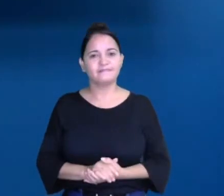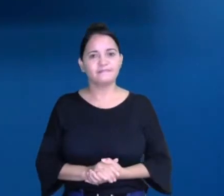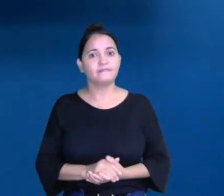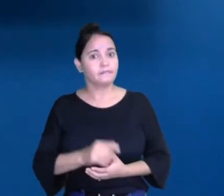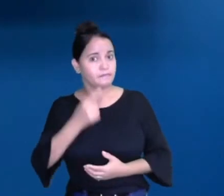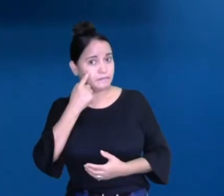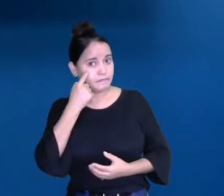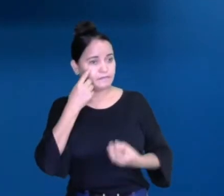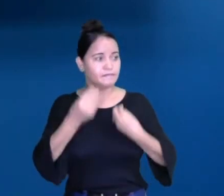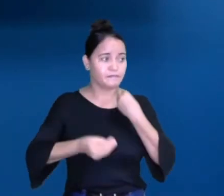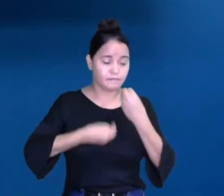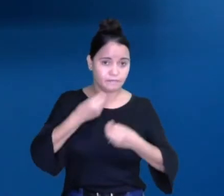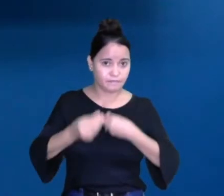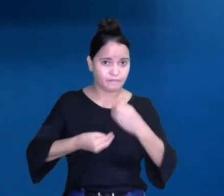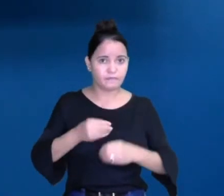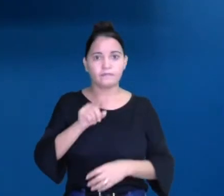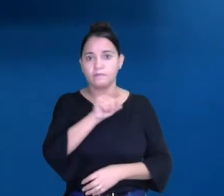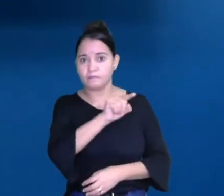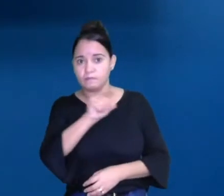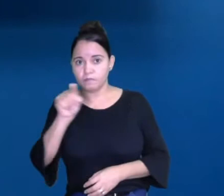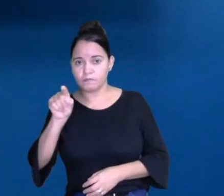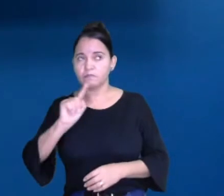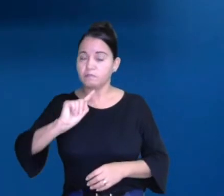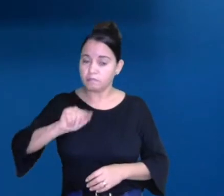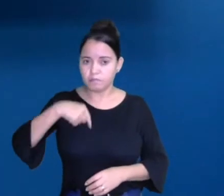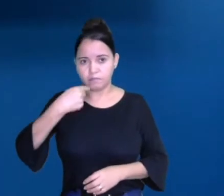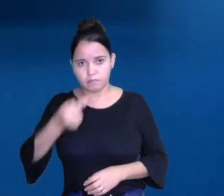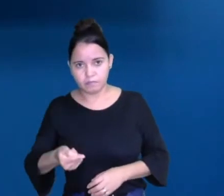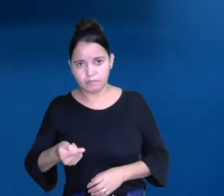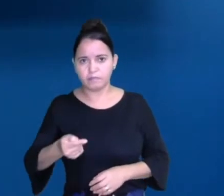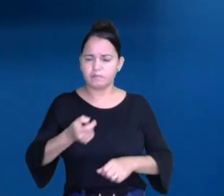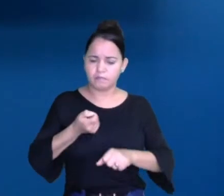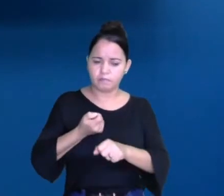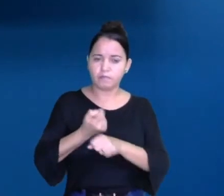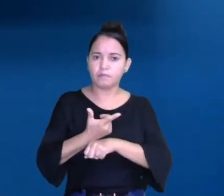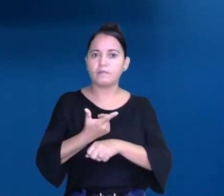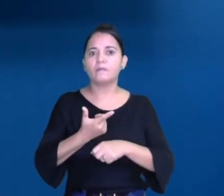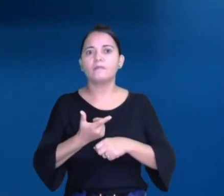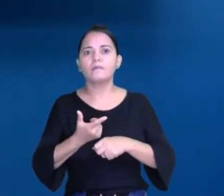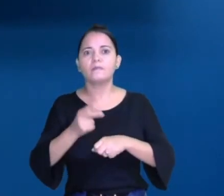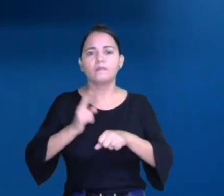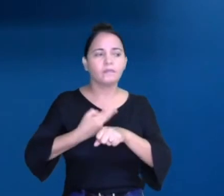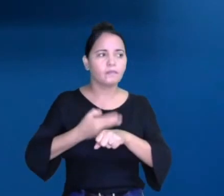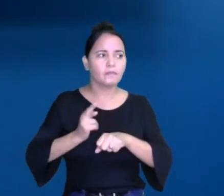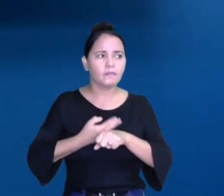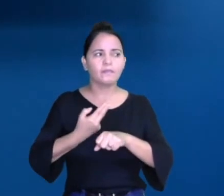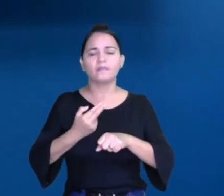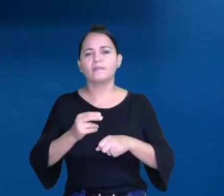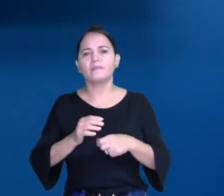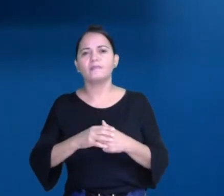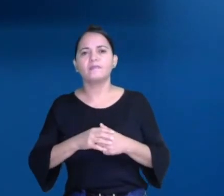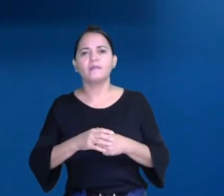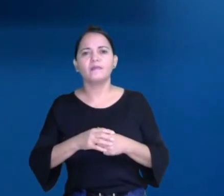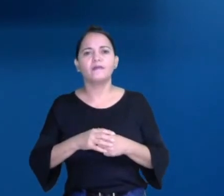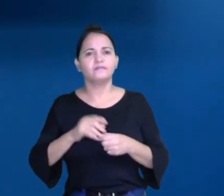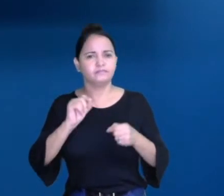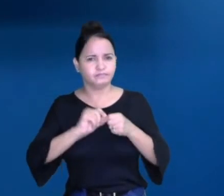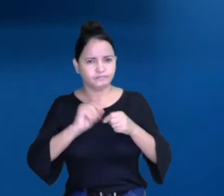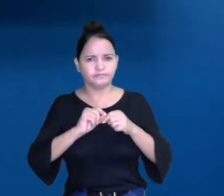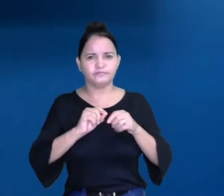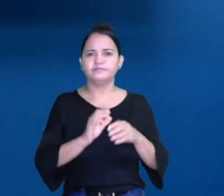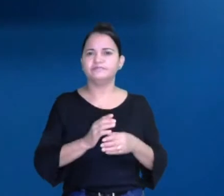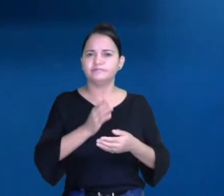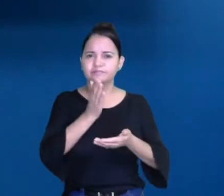como é feito. E você depois testa aí com sua família, compra uma barra de chocolate e testa aí com seus familiares essa repartição,